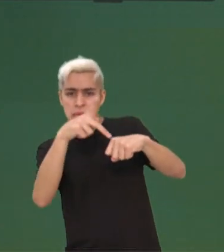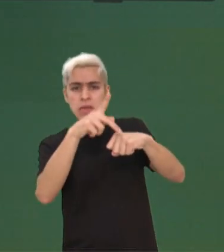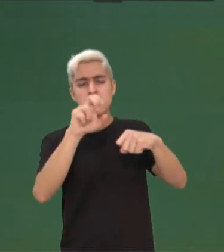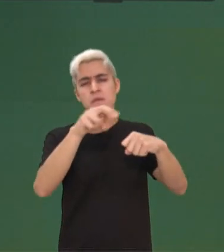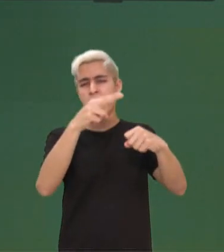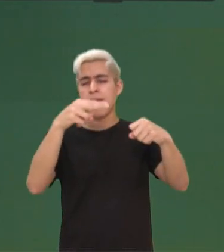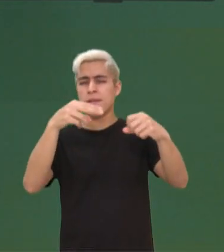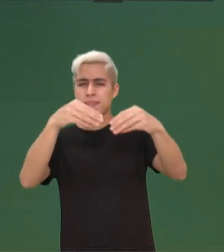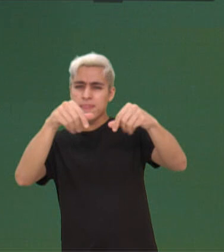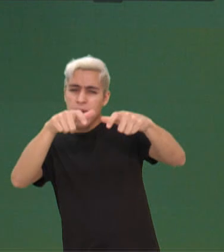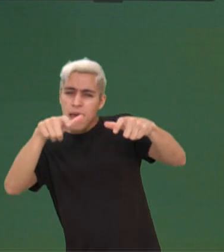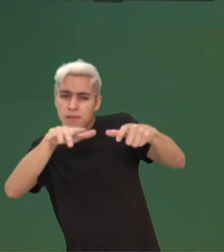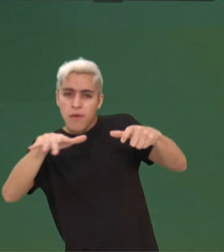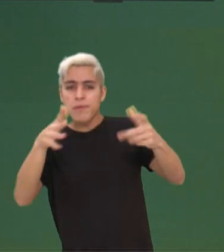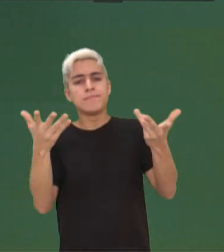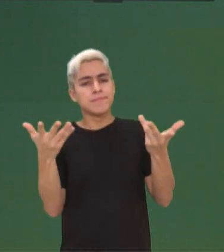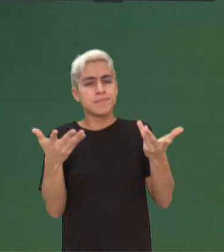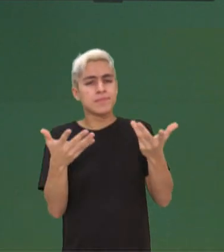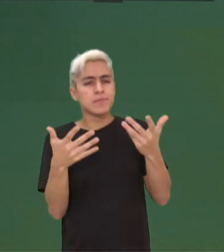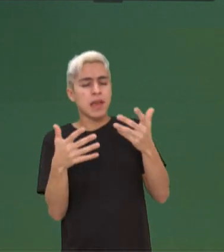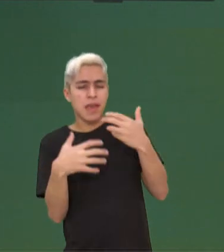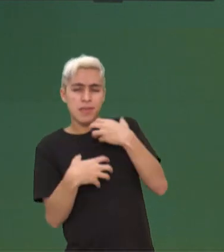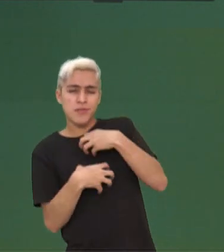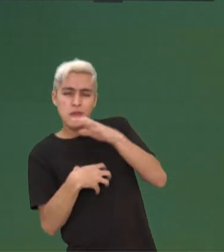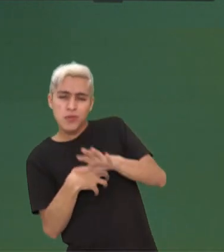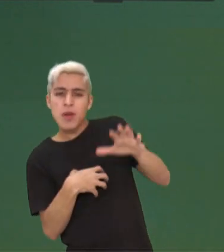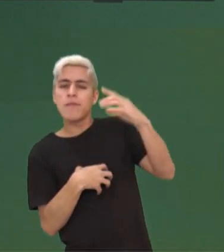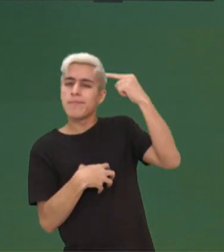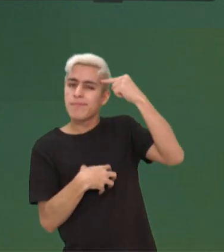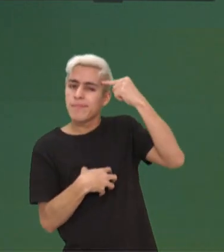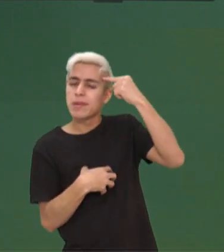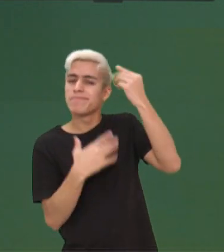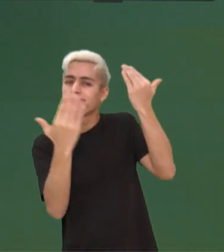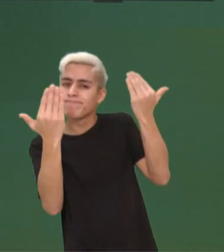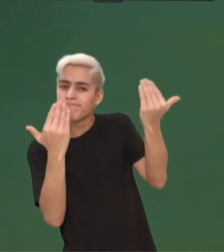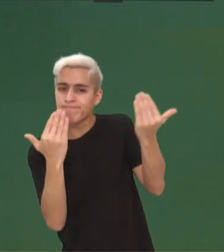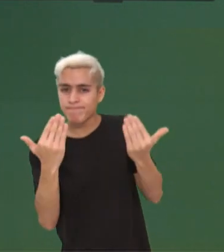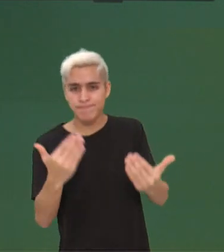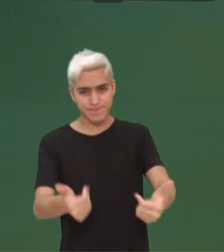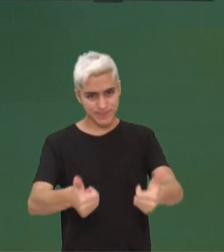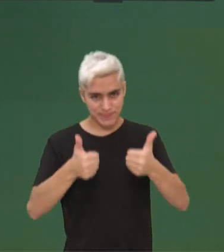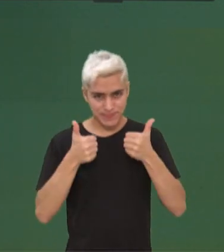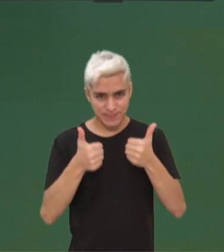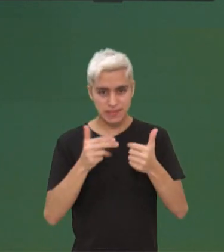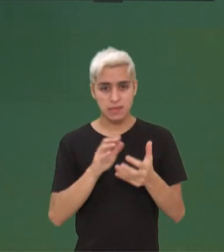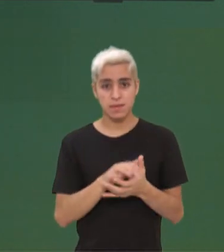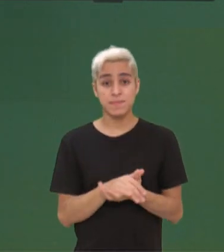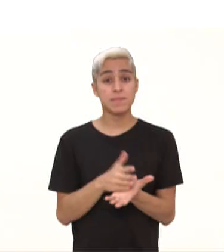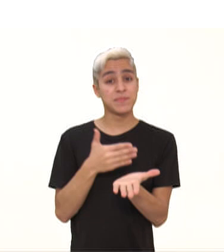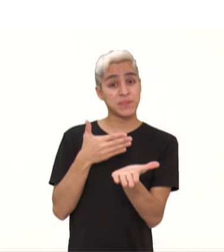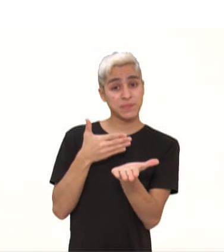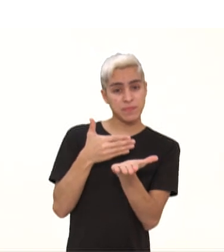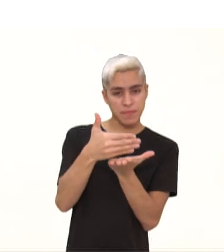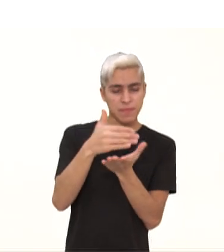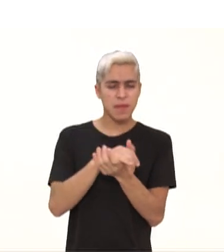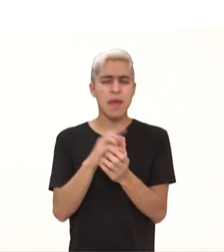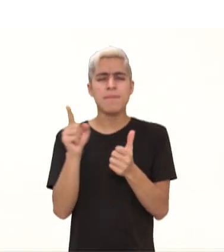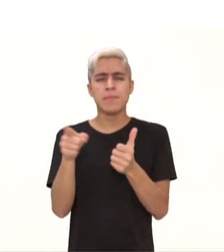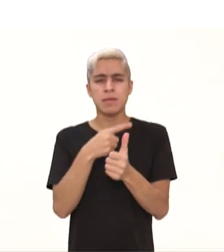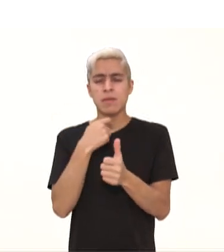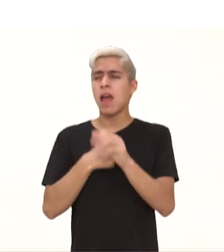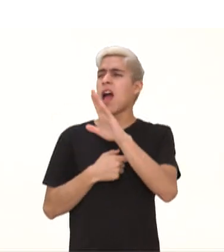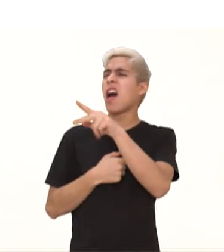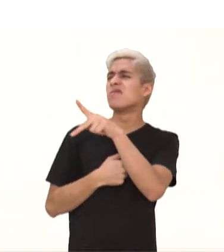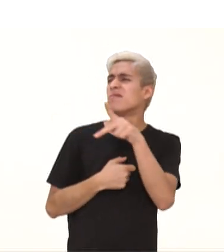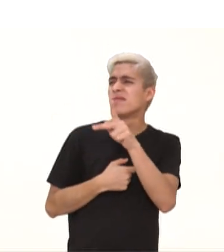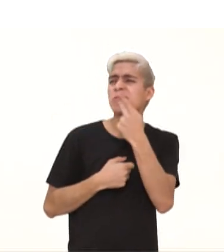território? Então, é nesse sentido que a gente vai pensar e vai fazer essa análise, ok? Então, começando lá. Primeira coisa, professora,